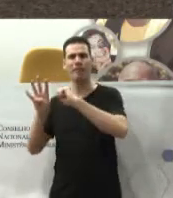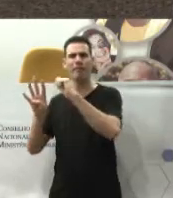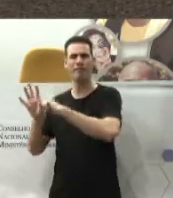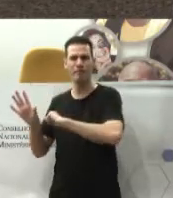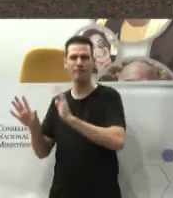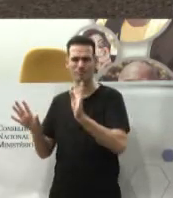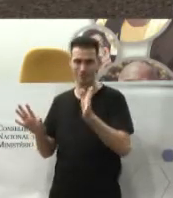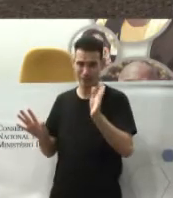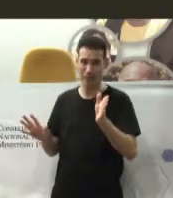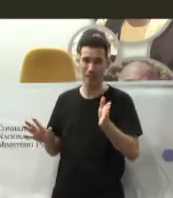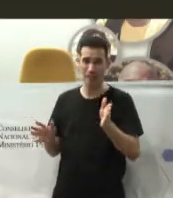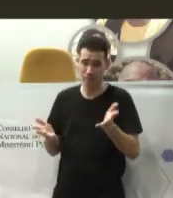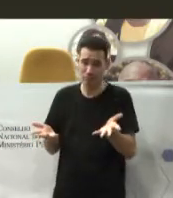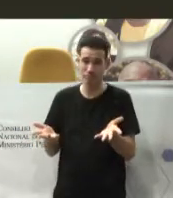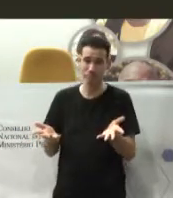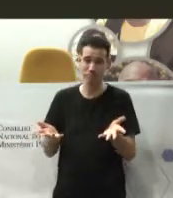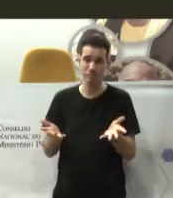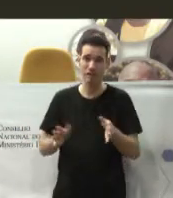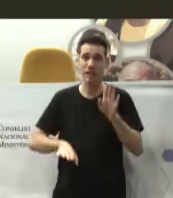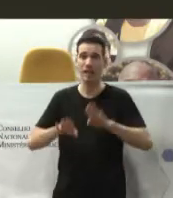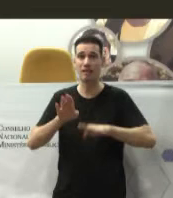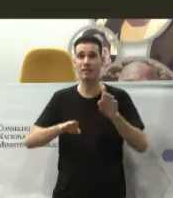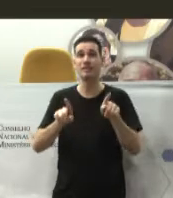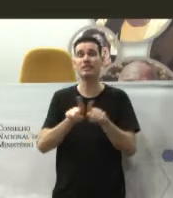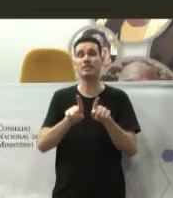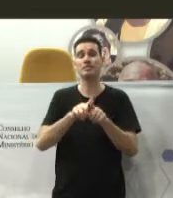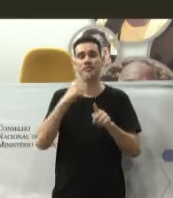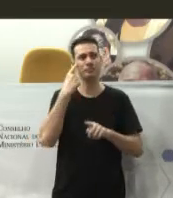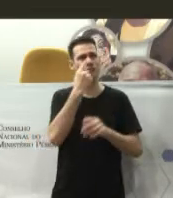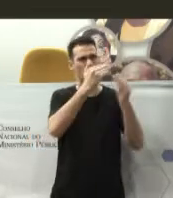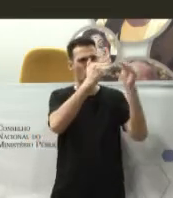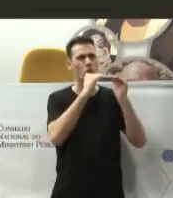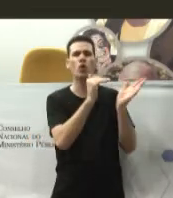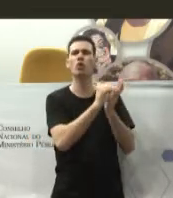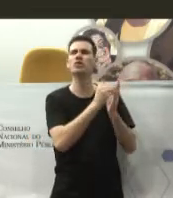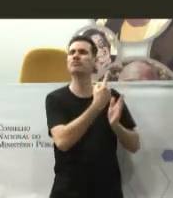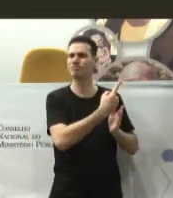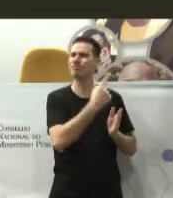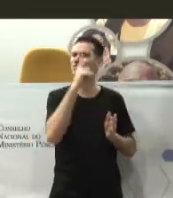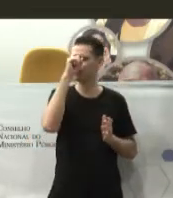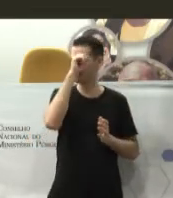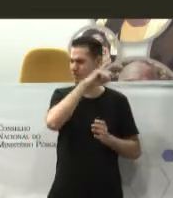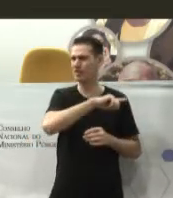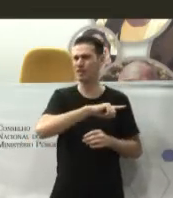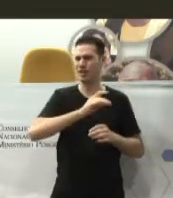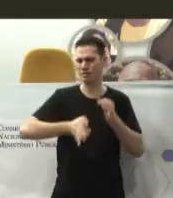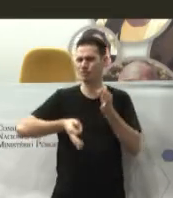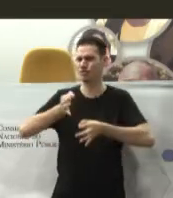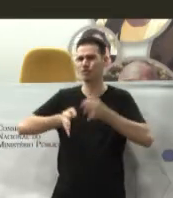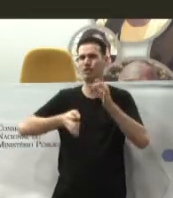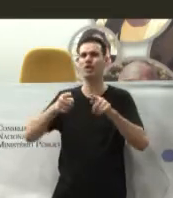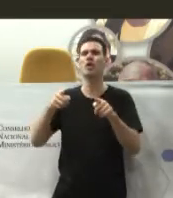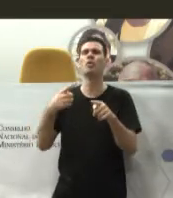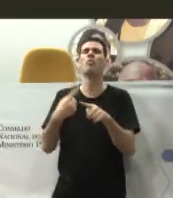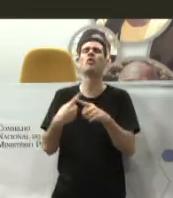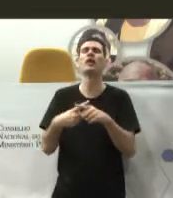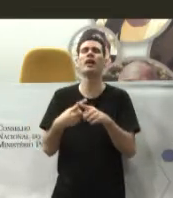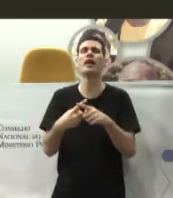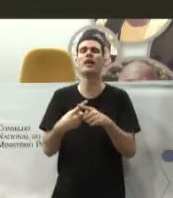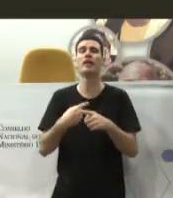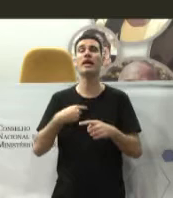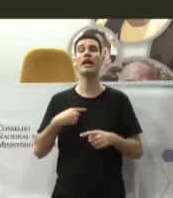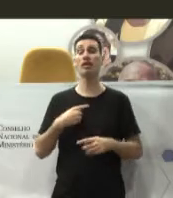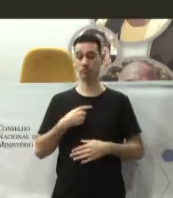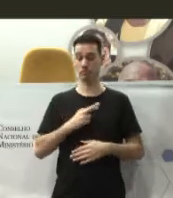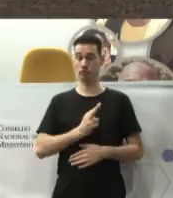E a desconsideração na distribuição dos louros. Talvez isso seja mais complicado para o judiciário. Porque a demanda está comigo.